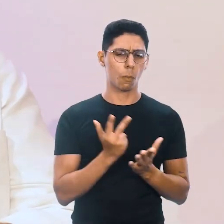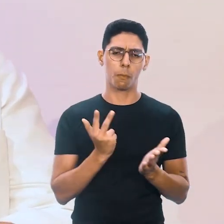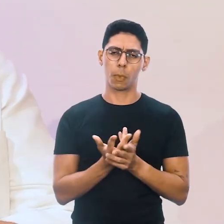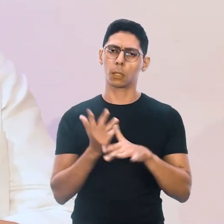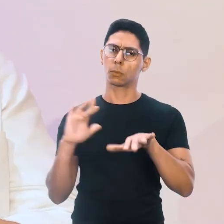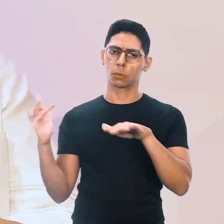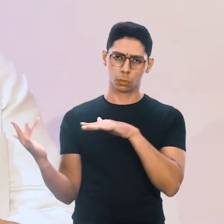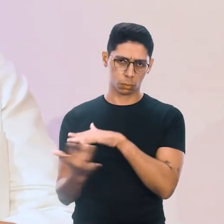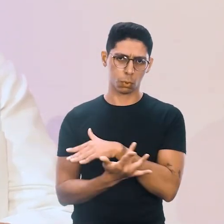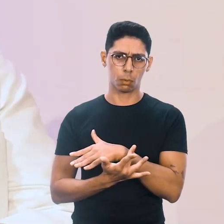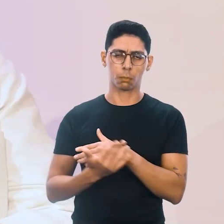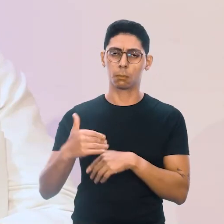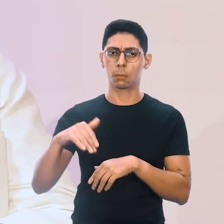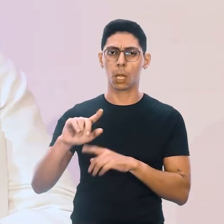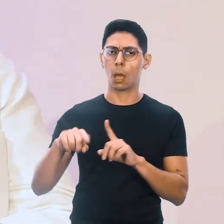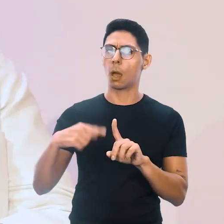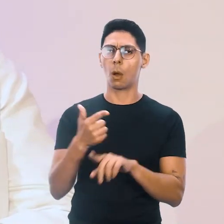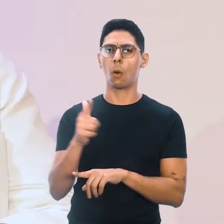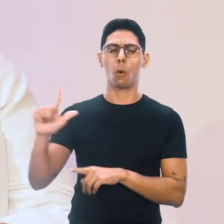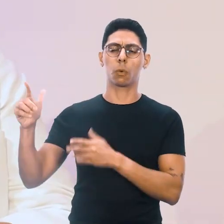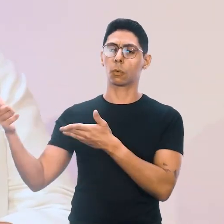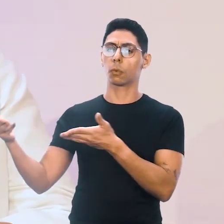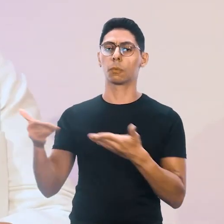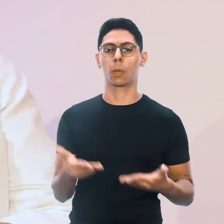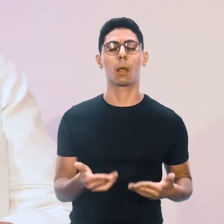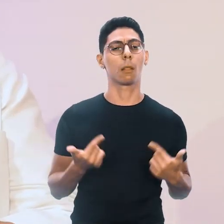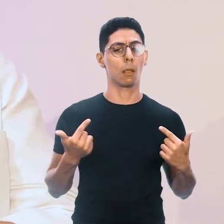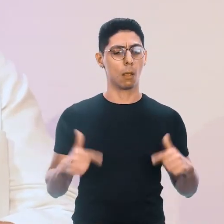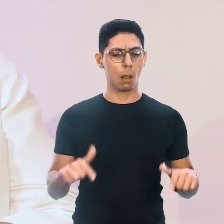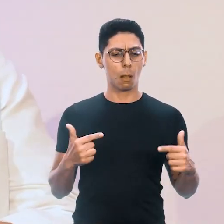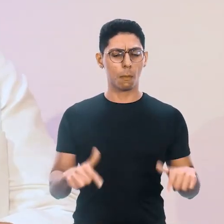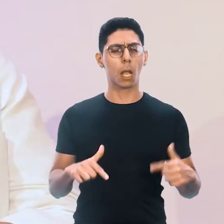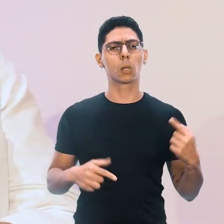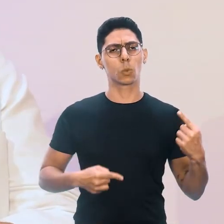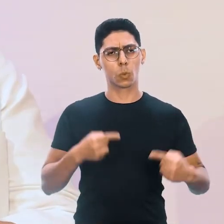canal, mais um convidado trabalhando e